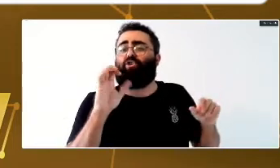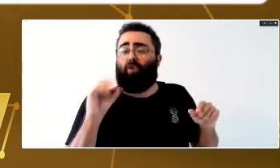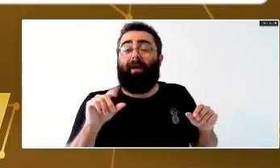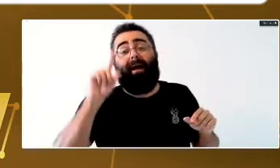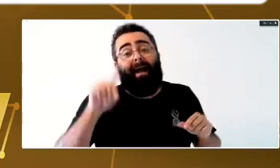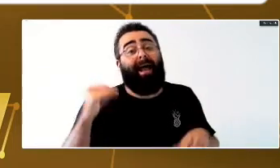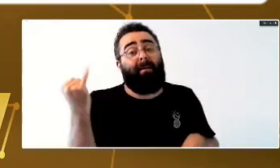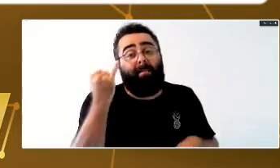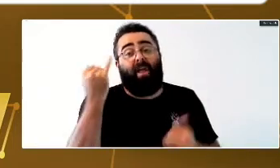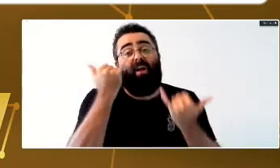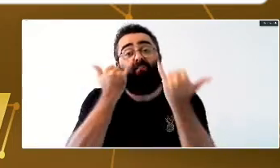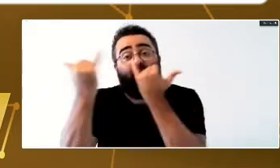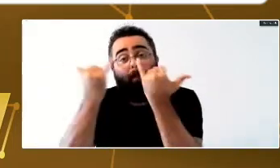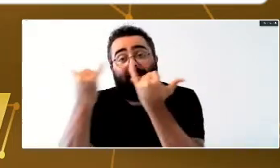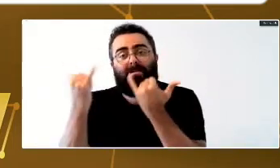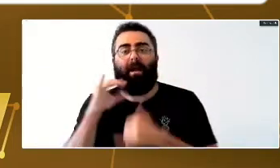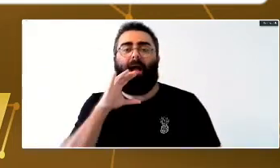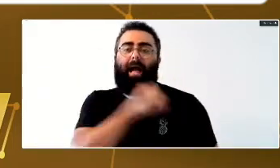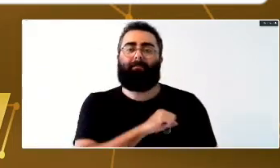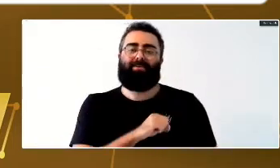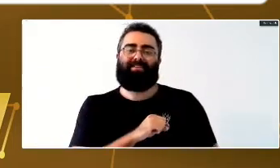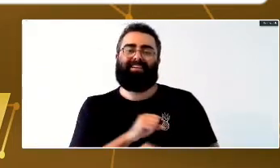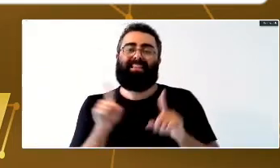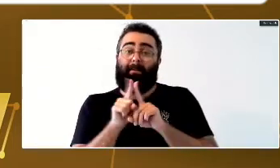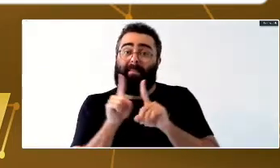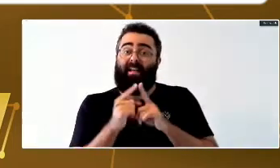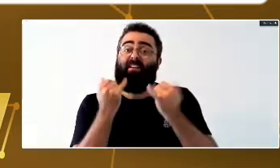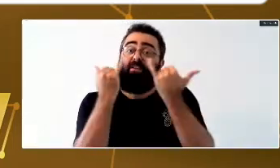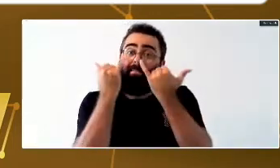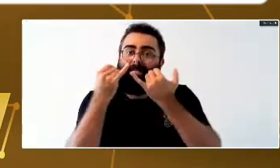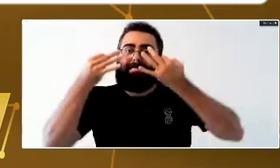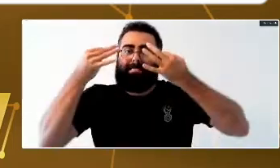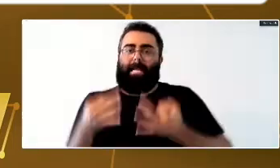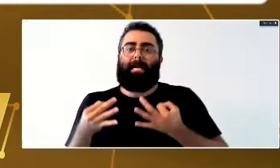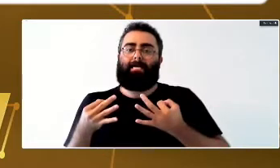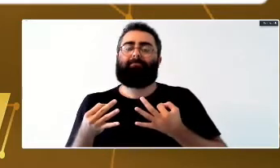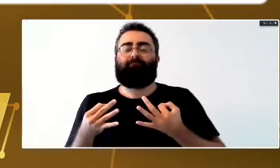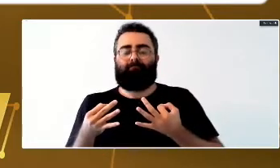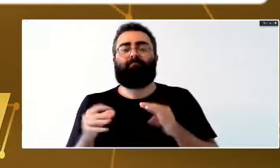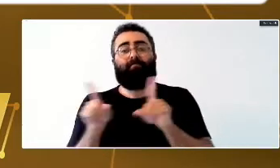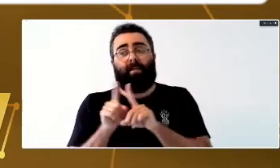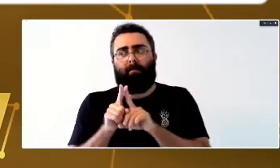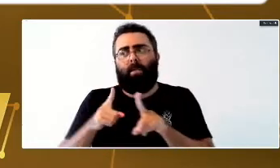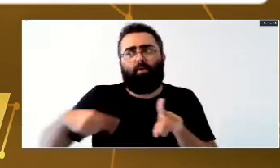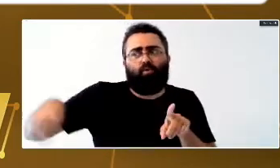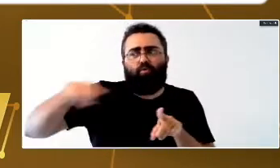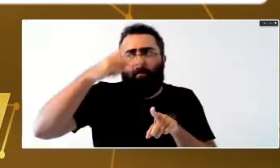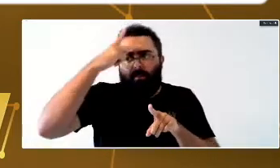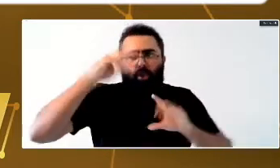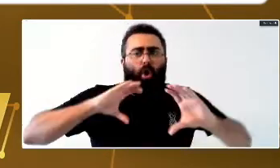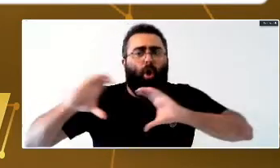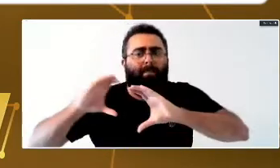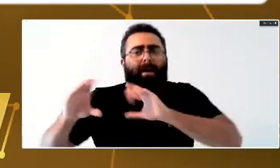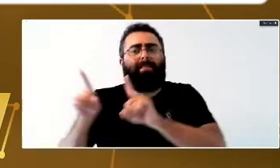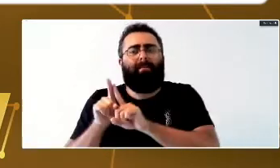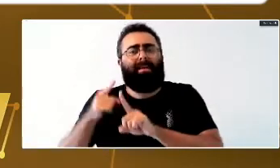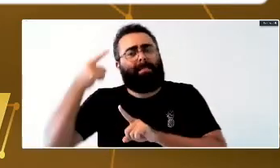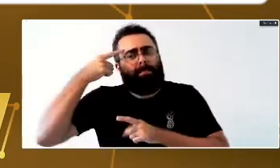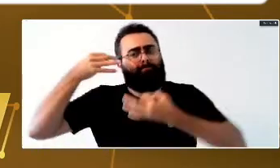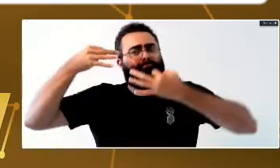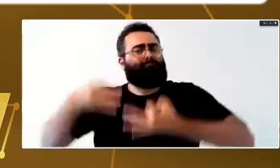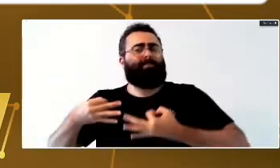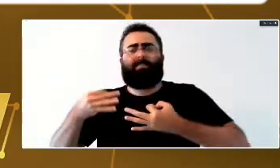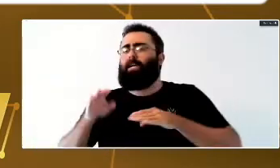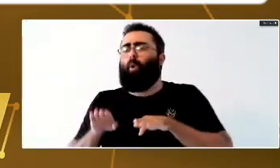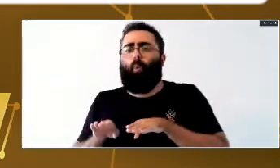à informação de forma rápida, de forma precisa, e onde o entendimento e a comunicação entre as áreas seja